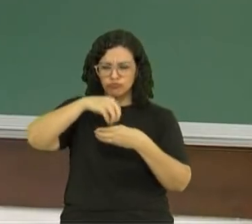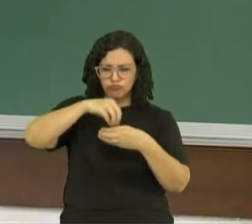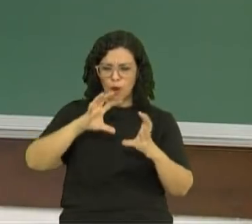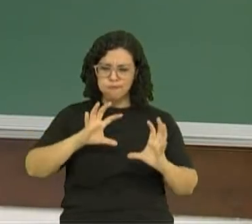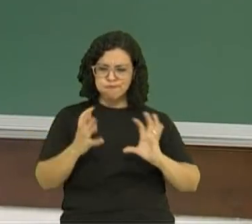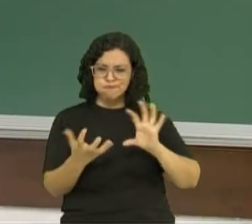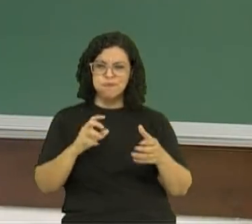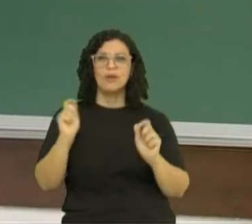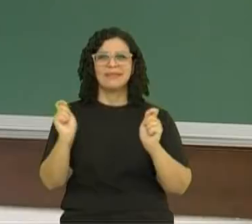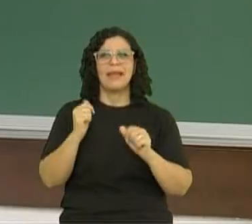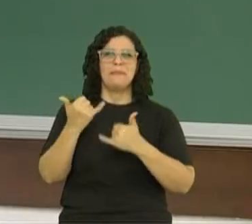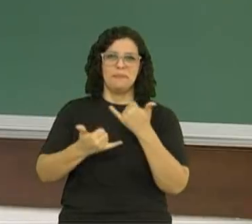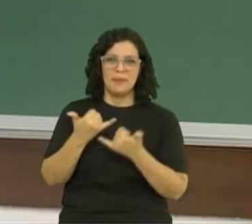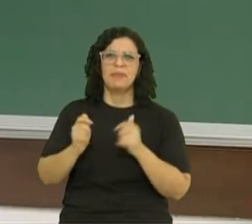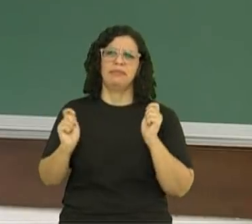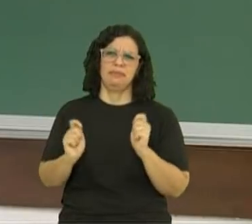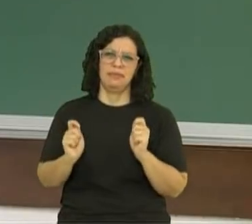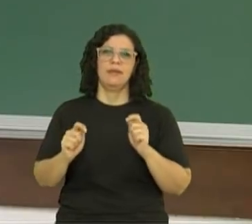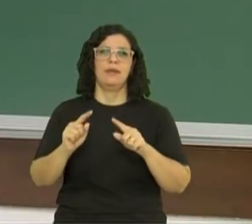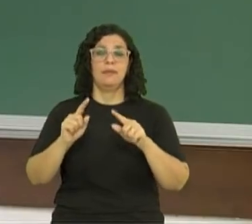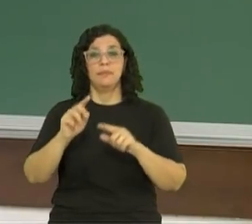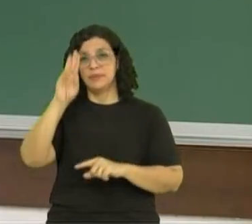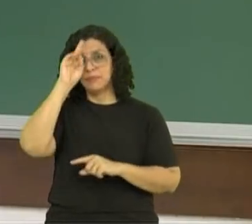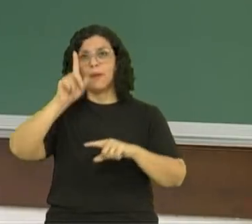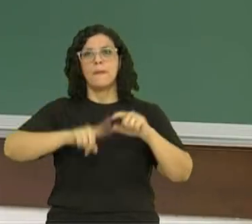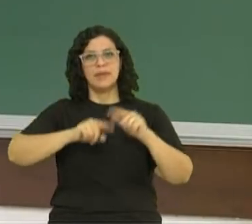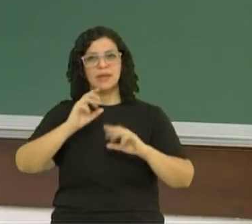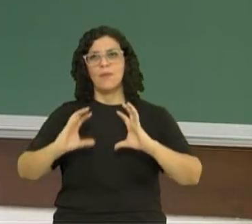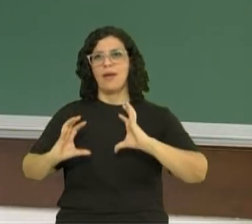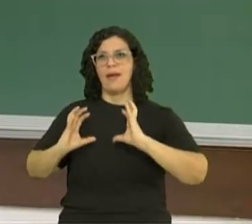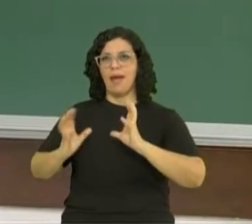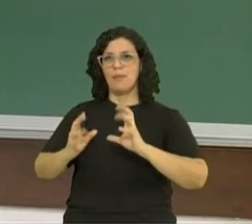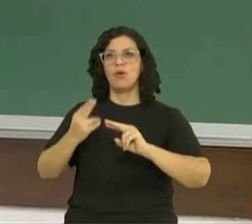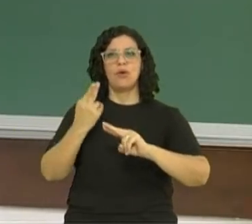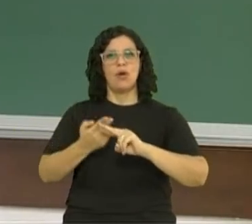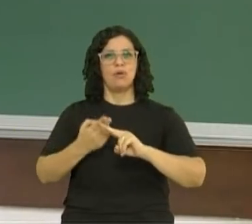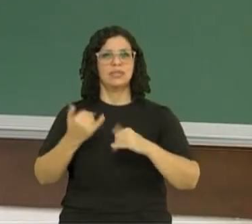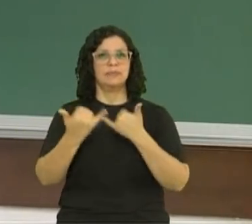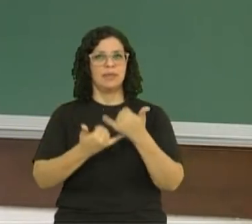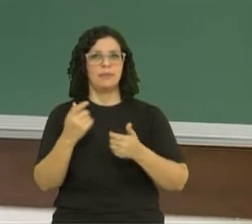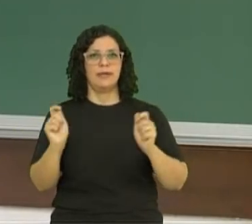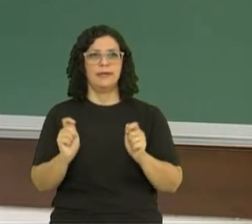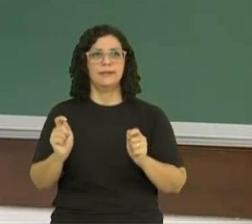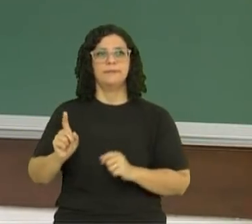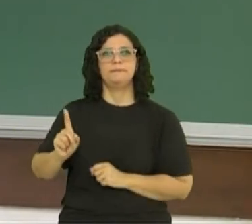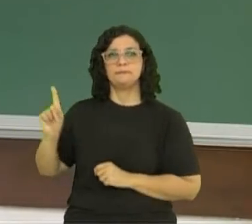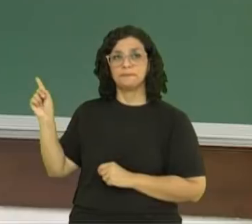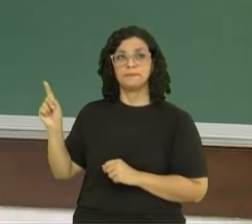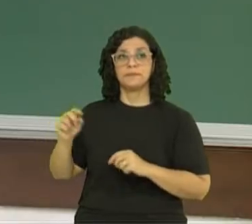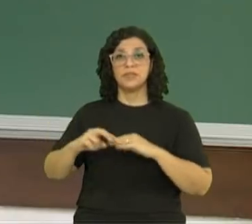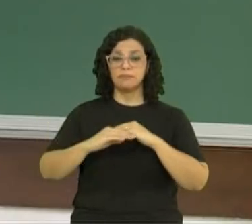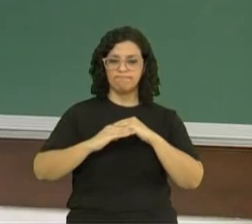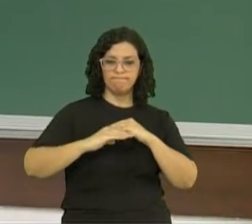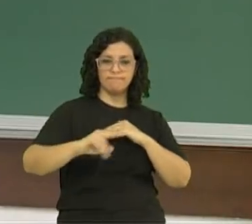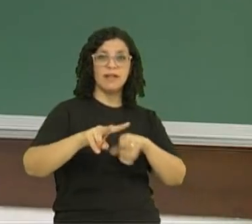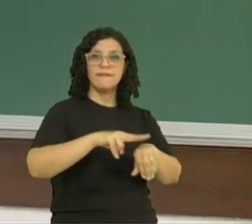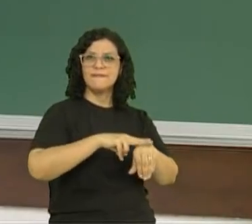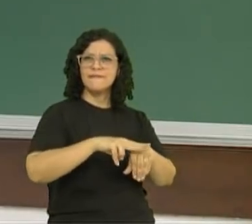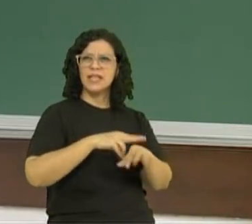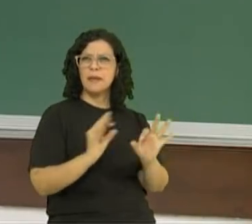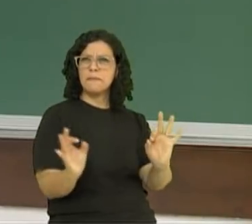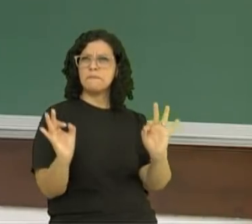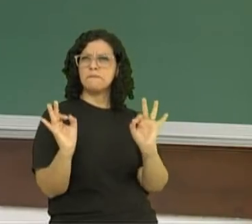de grandes materiais, principalmente no principal material que é a bola, né, então a bola pode ser de qualquer maneira. O campo também não